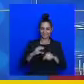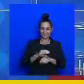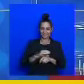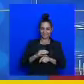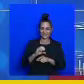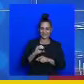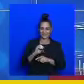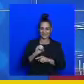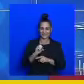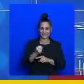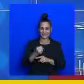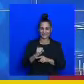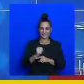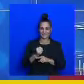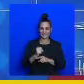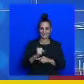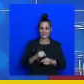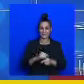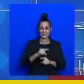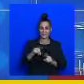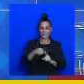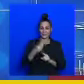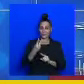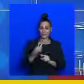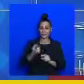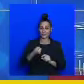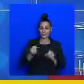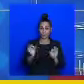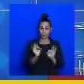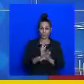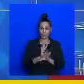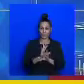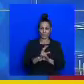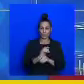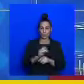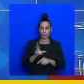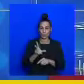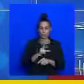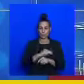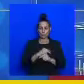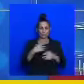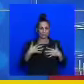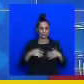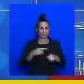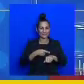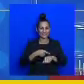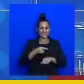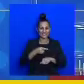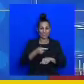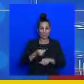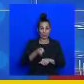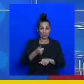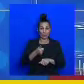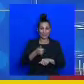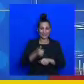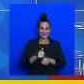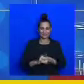08, bola cinza. Mais 2 números, hein? Ai, ai, ai, tá chegando a hora.